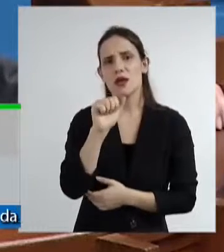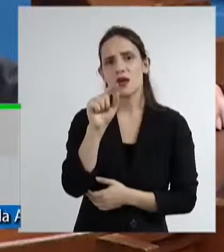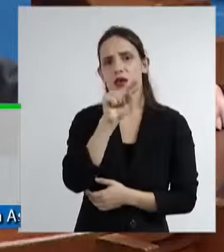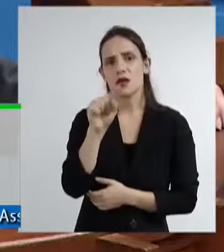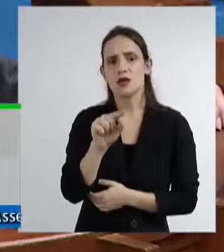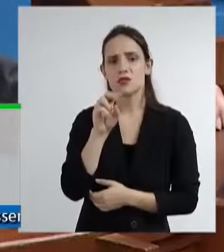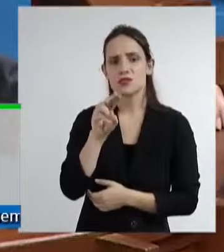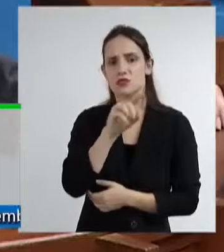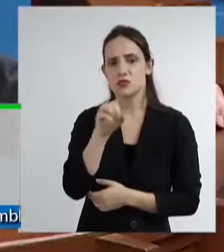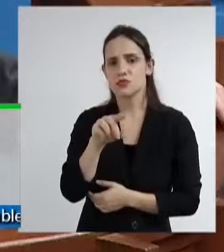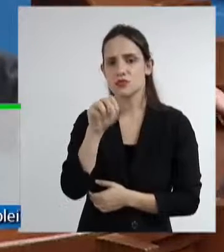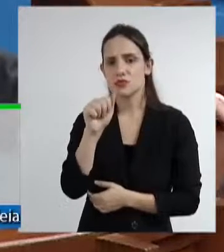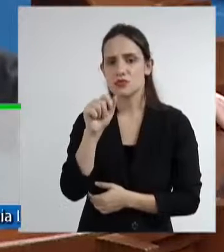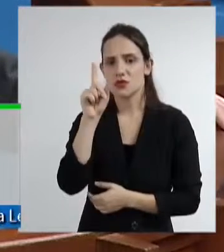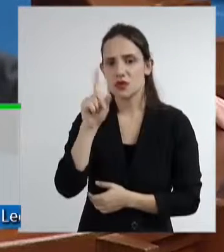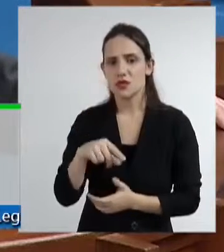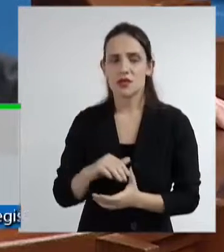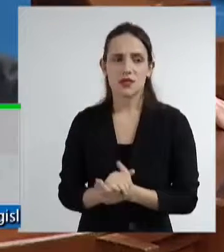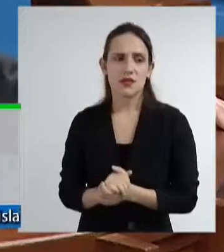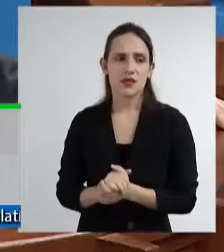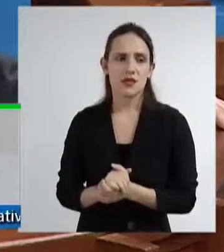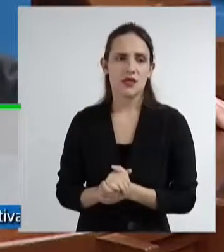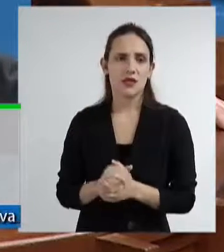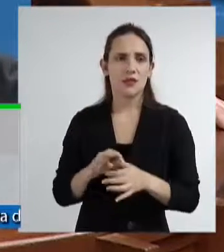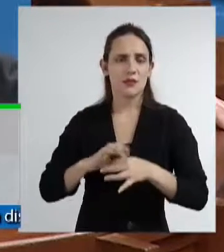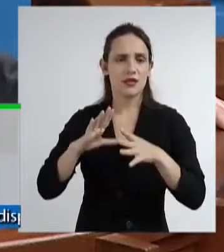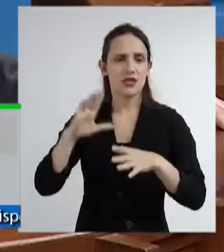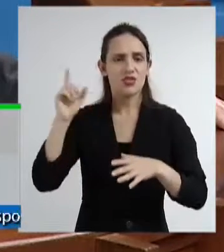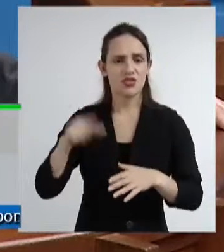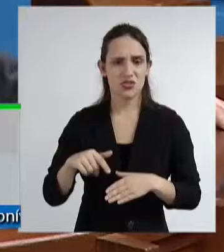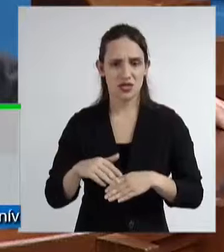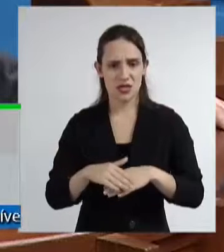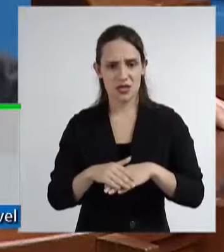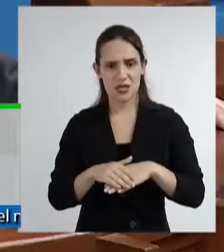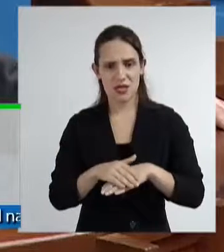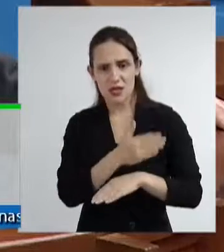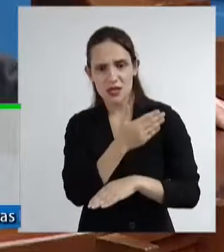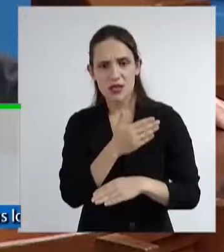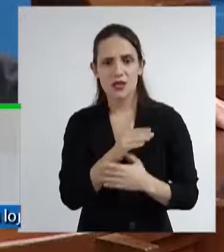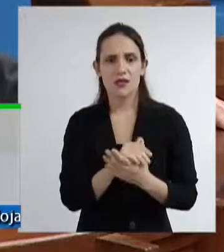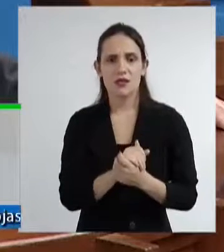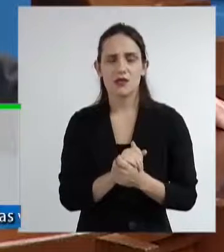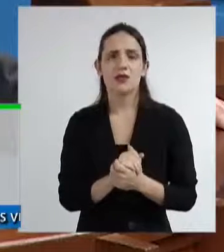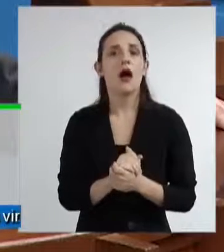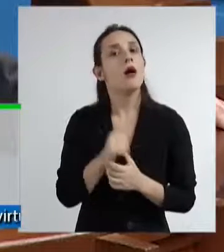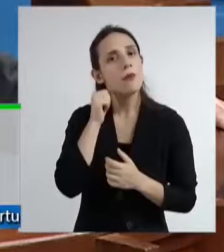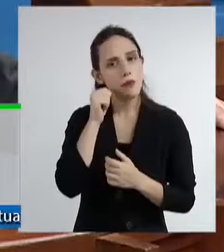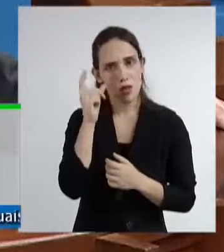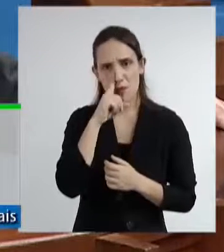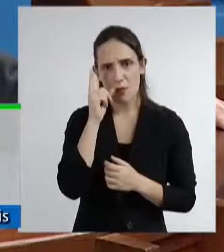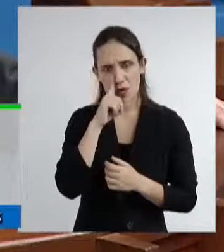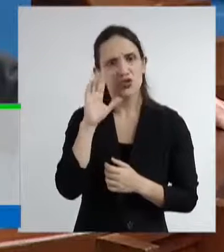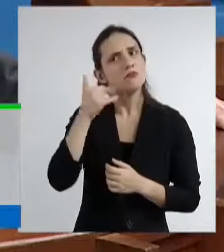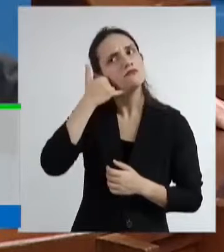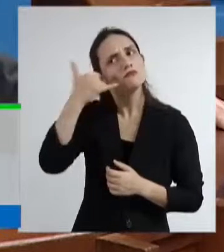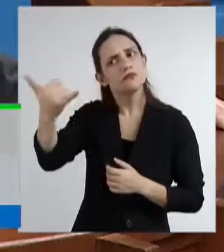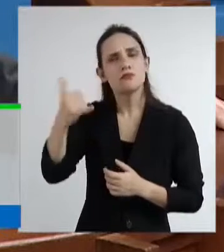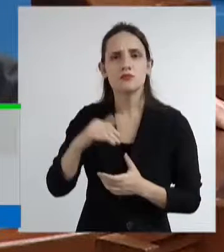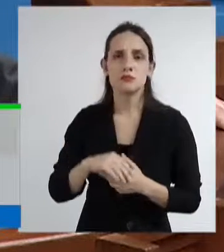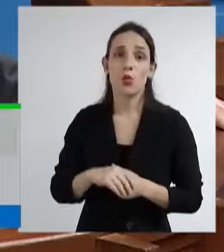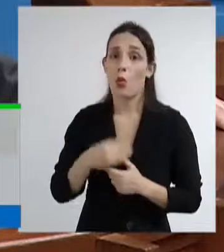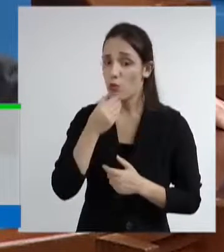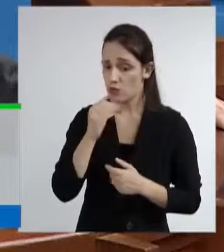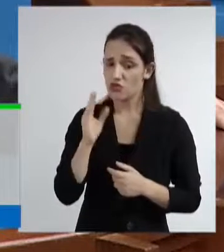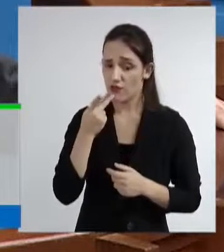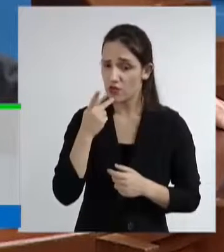falou que liberdade era passar a mão no guarda. A mãe do Cazuza ligou para ele já postou numa rede social pedindo